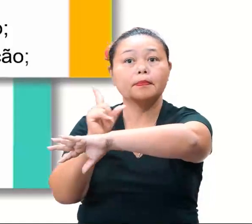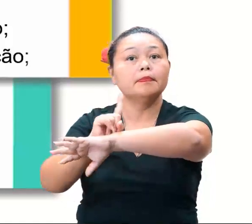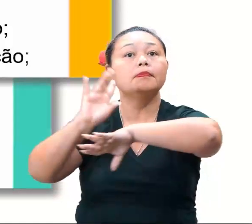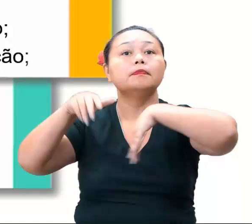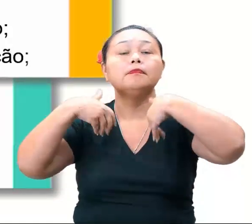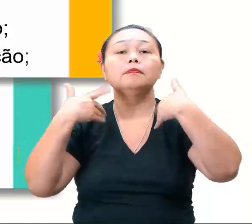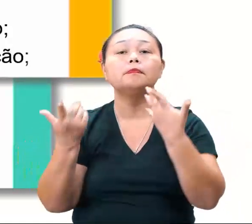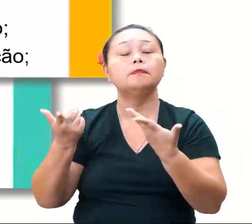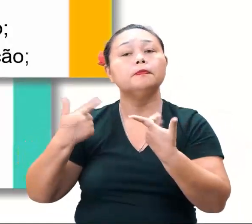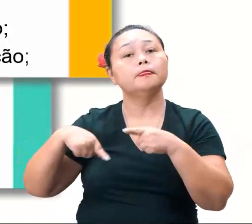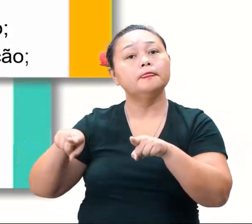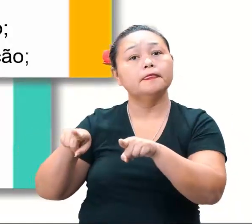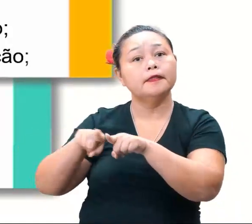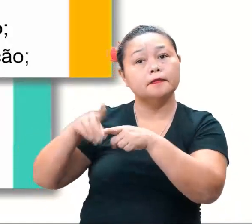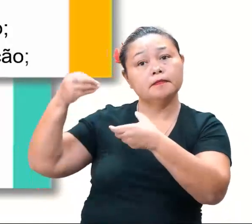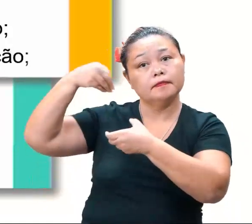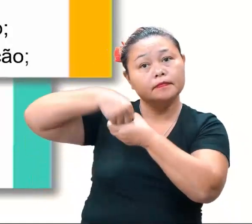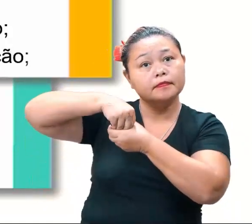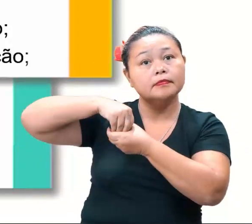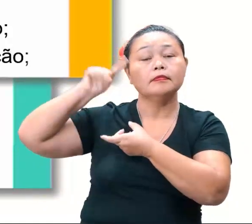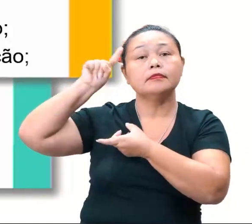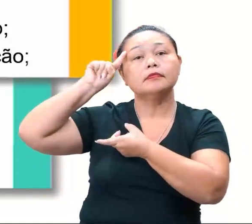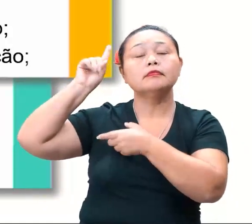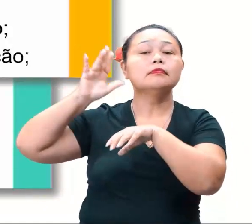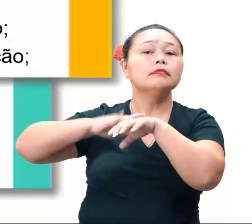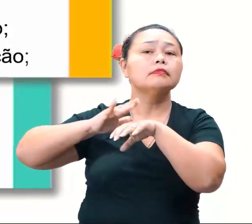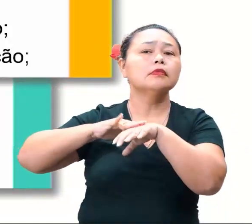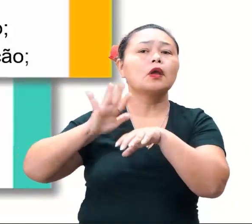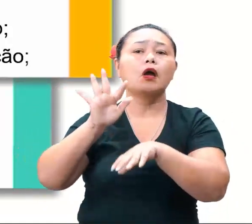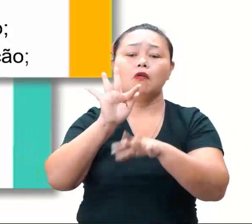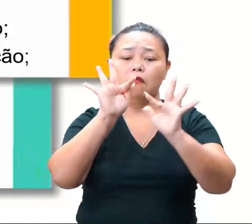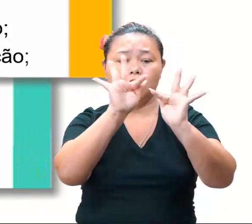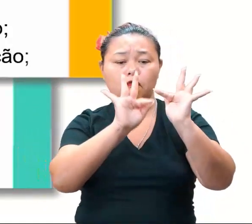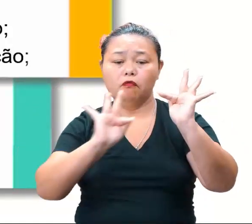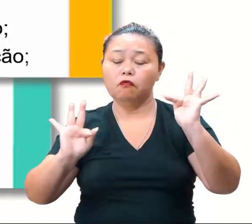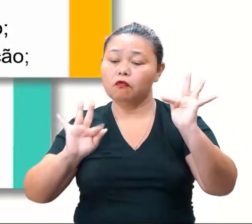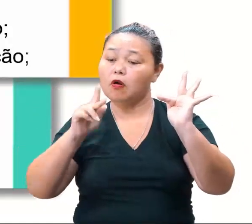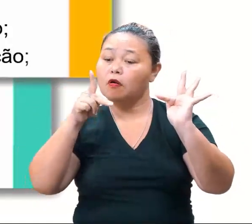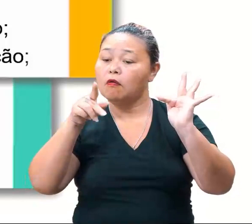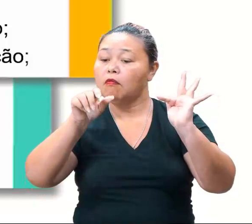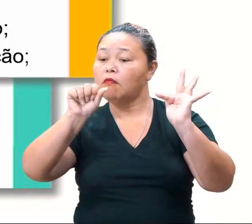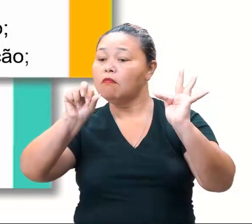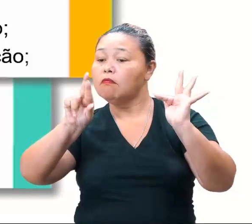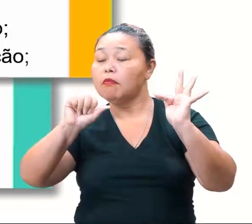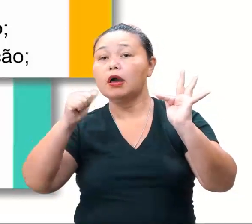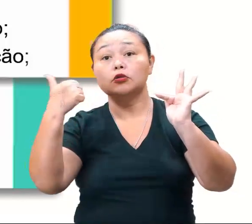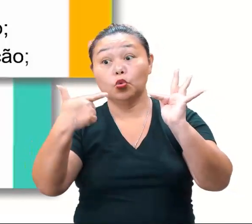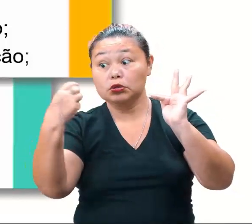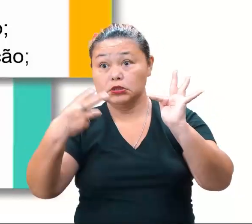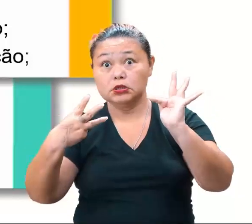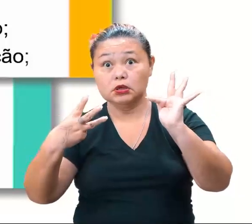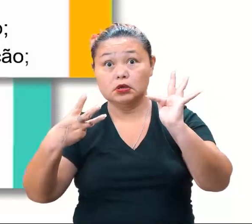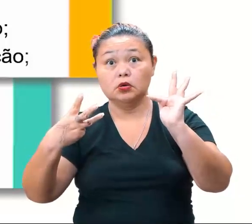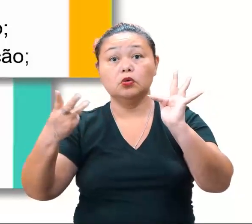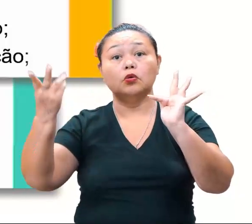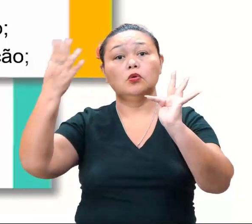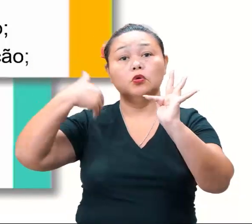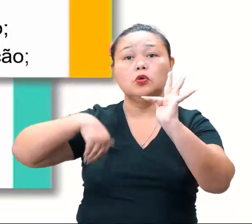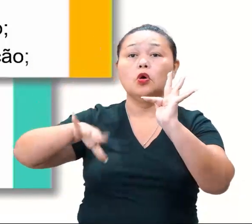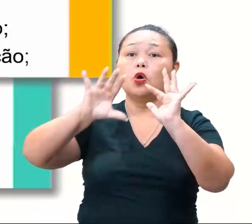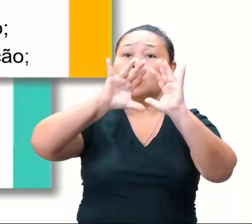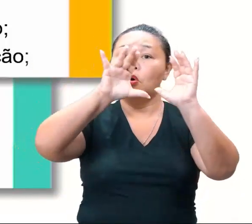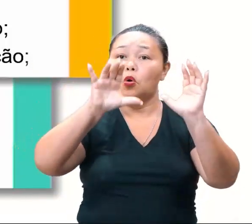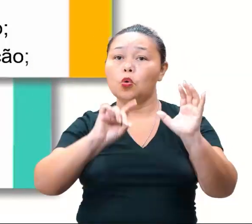E também, dentro disso, vamos para a ideia de função, na sua parte 2 e 3. E que a gente vai ver a parte de domínio,